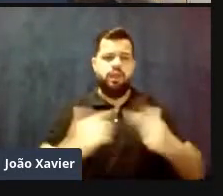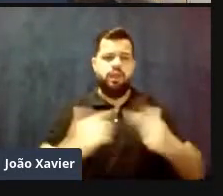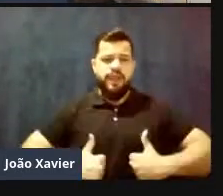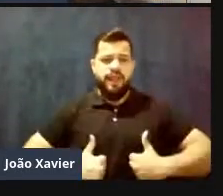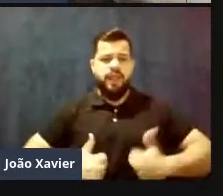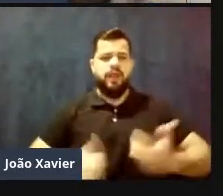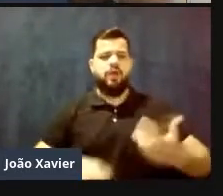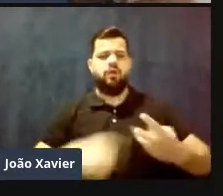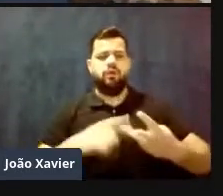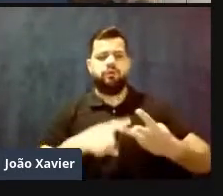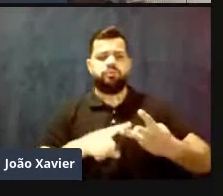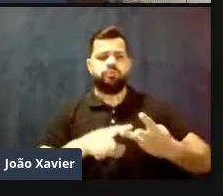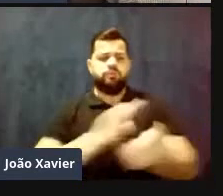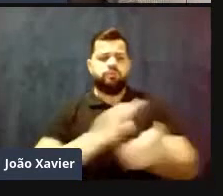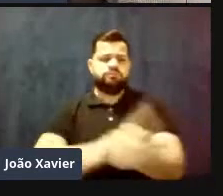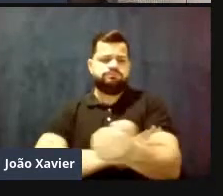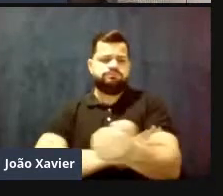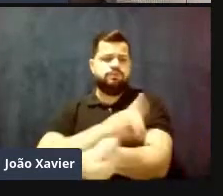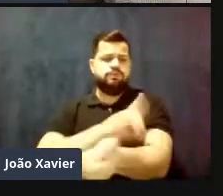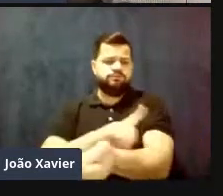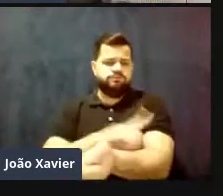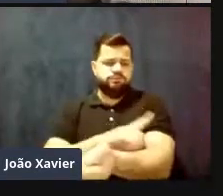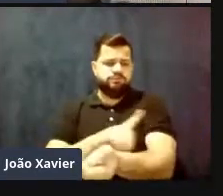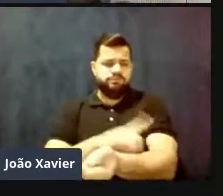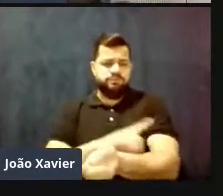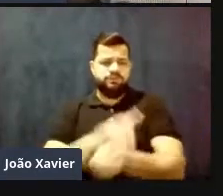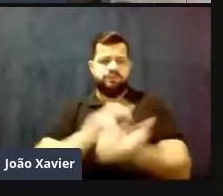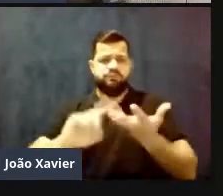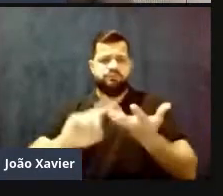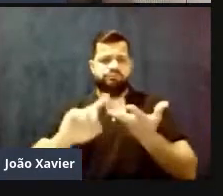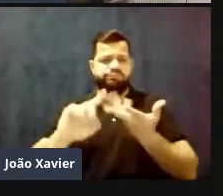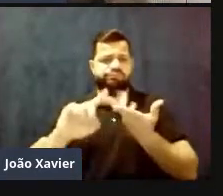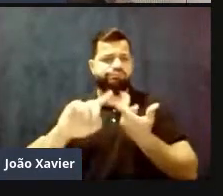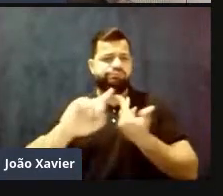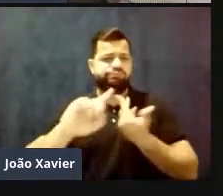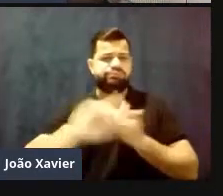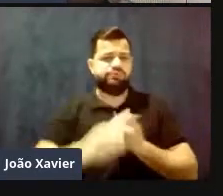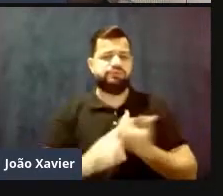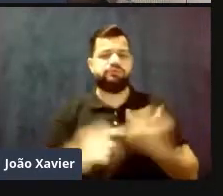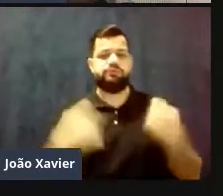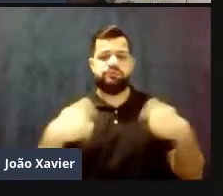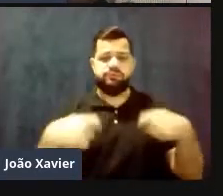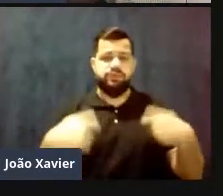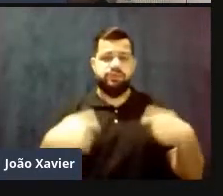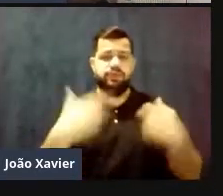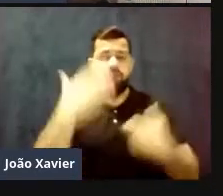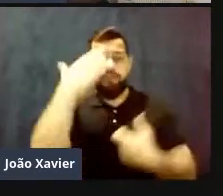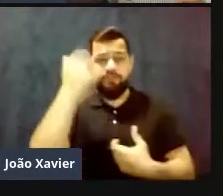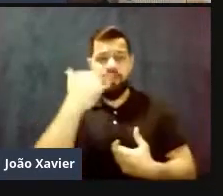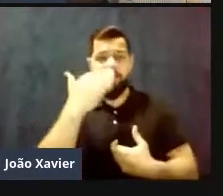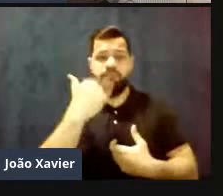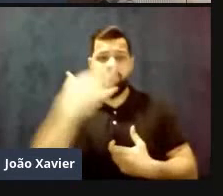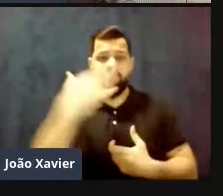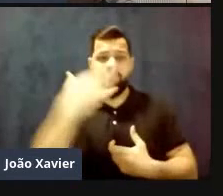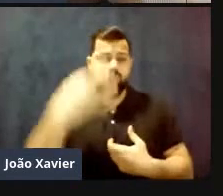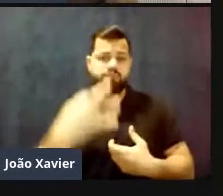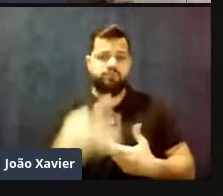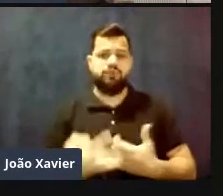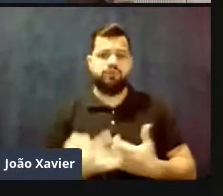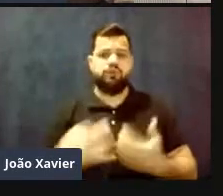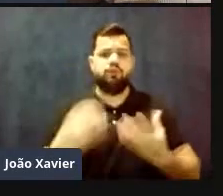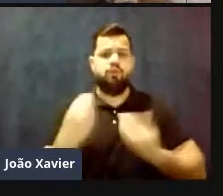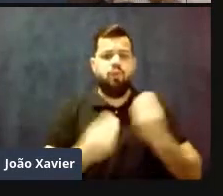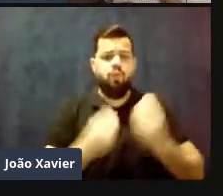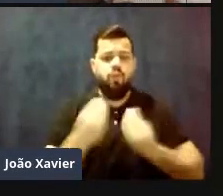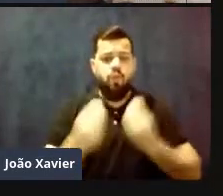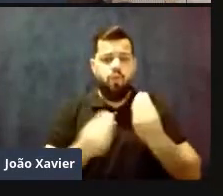com hiperglicemia de 800 miligramas por decilitro de sangue? Quantos detalhes poderiam passar despercebidos se, ao